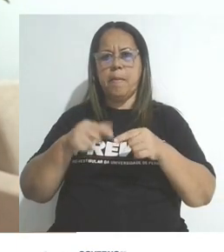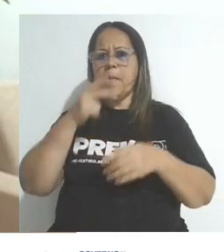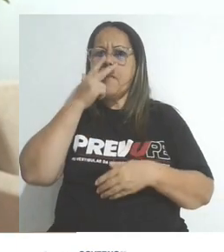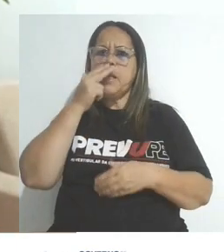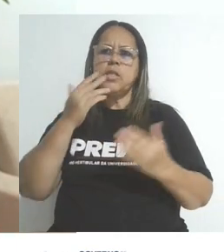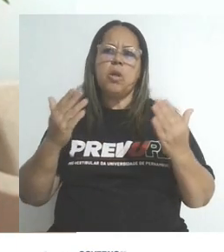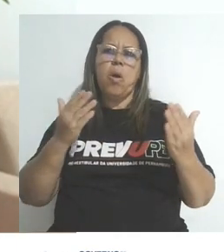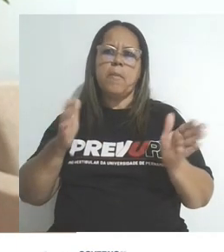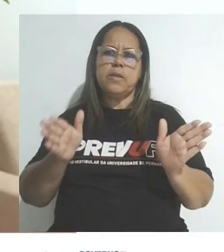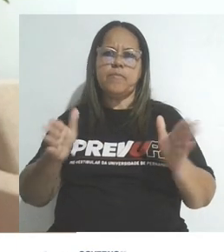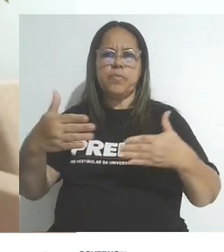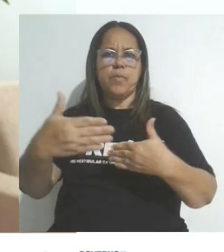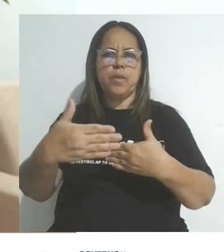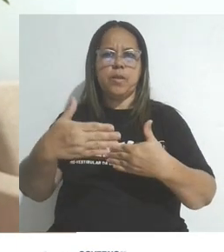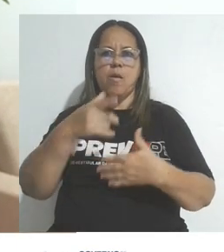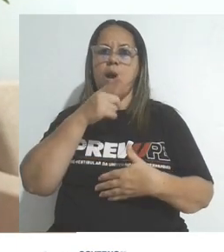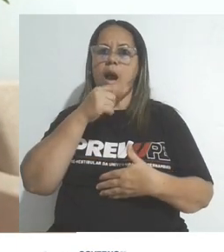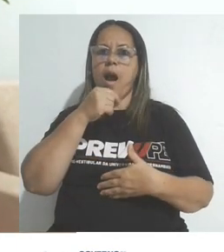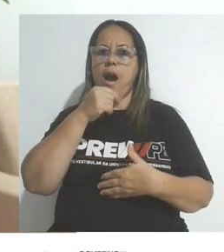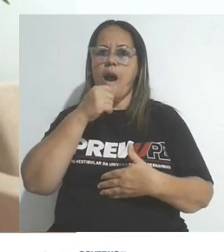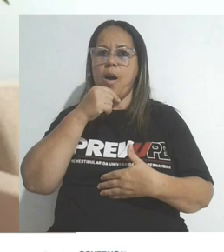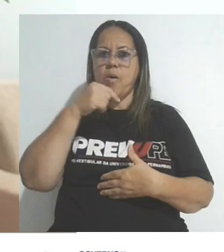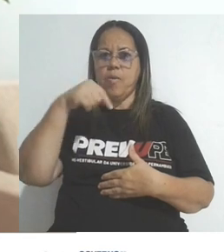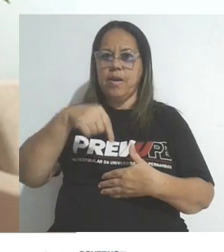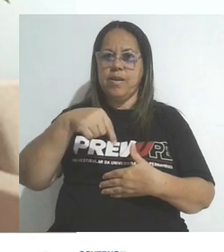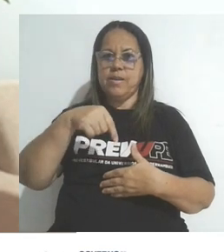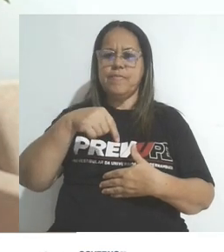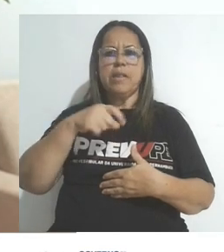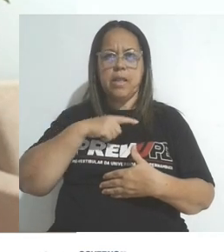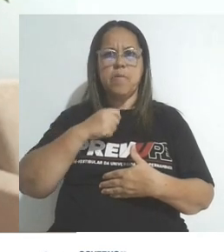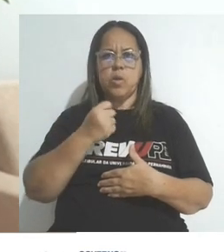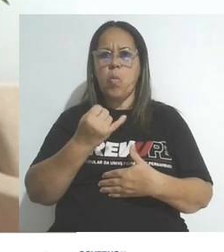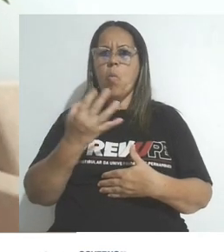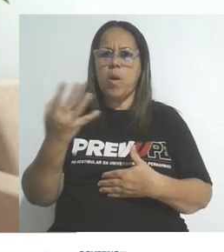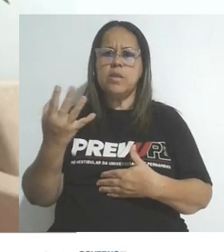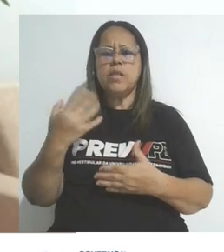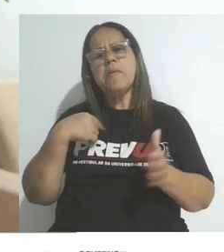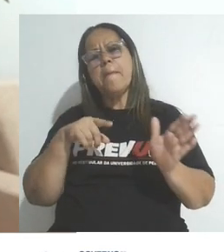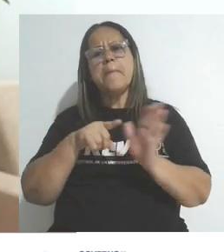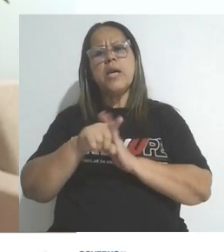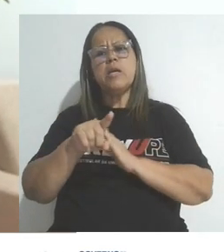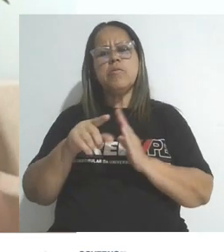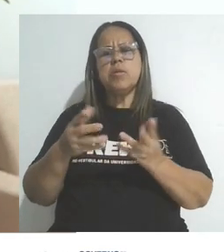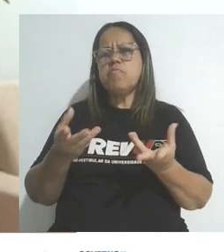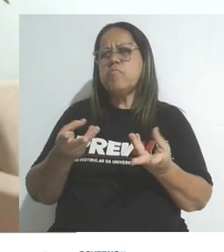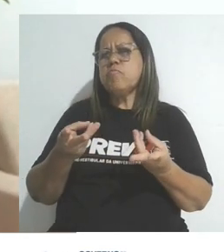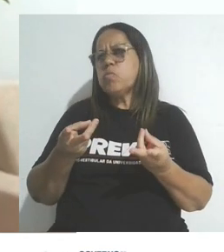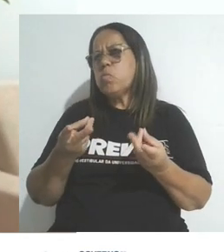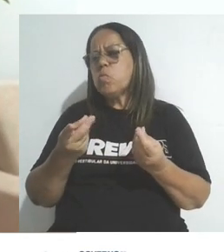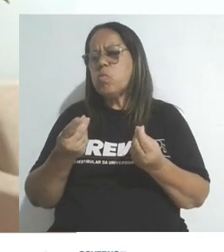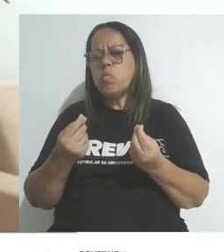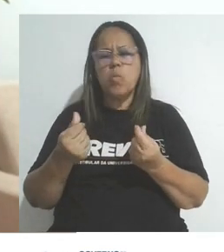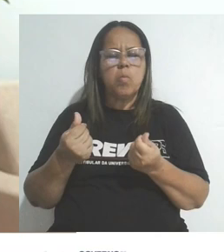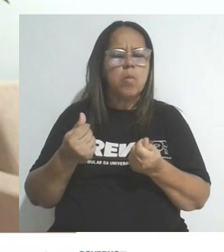aquário. Nesse aquário temos uma quantidade de água. E aí pergunta-se, né? Quanto que